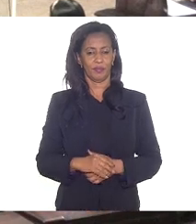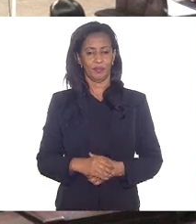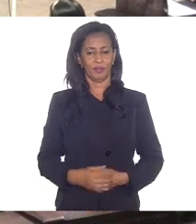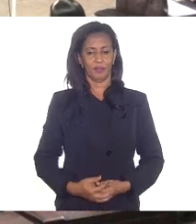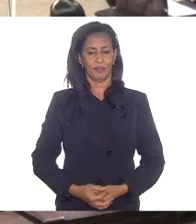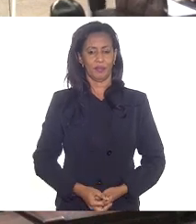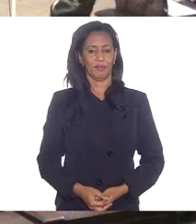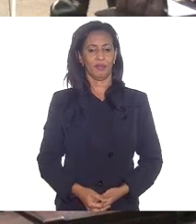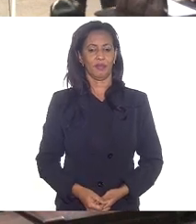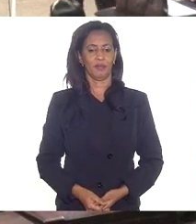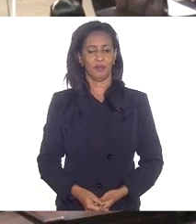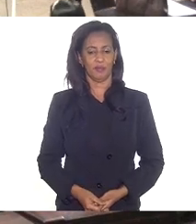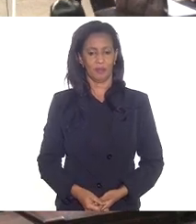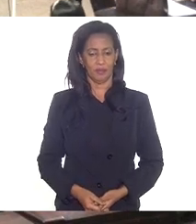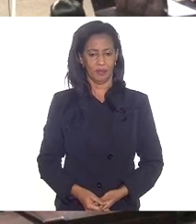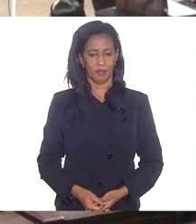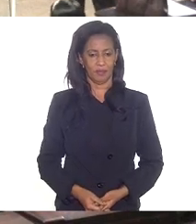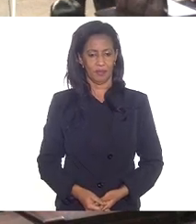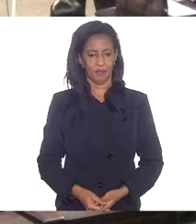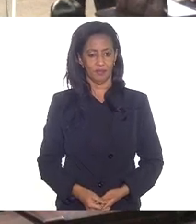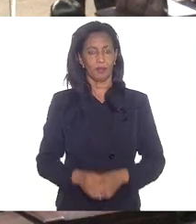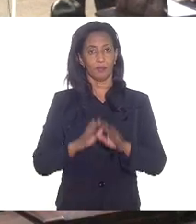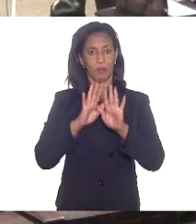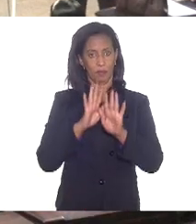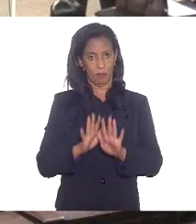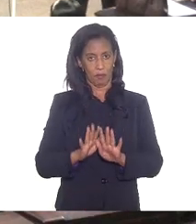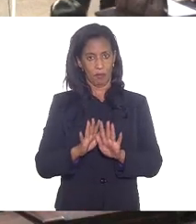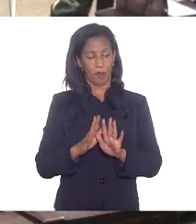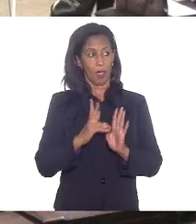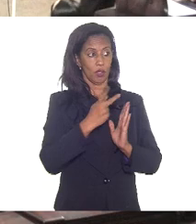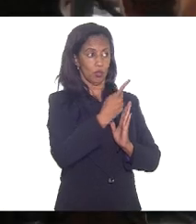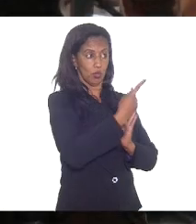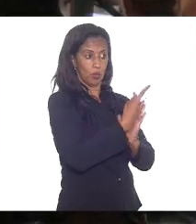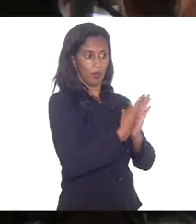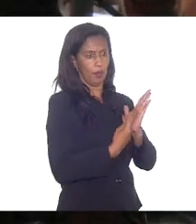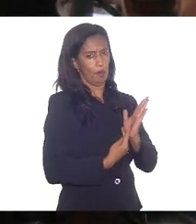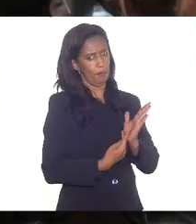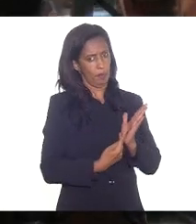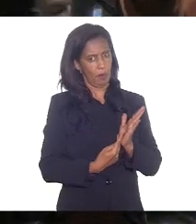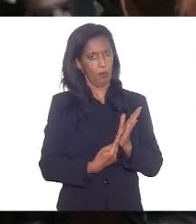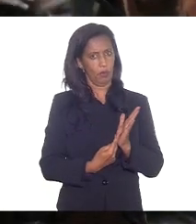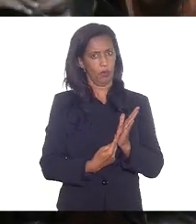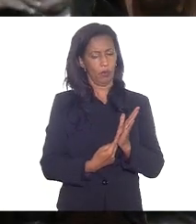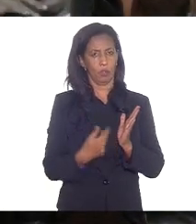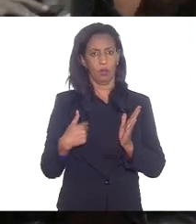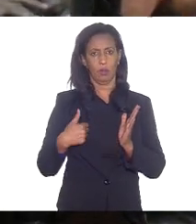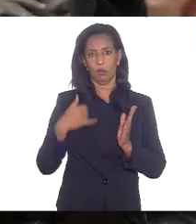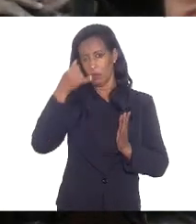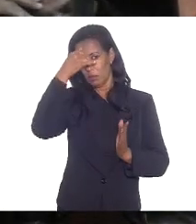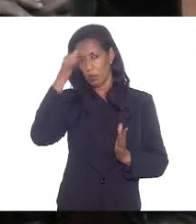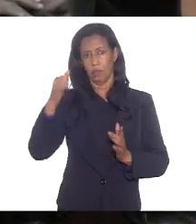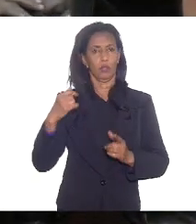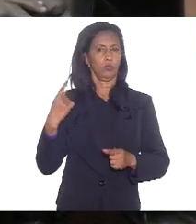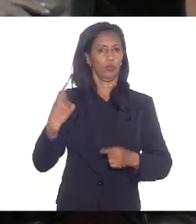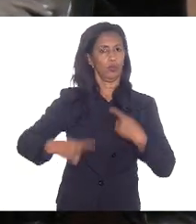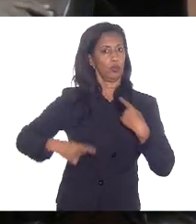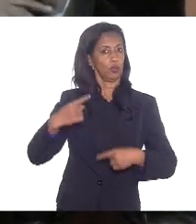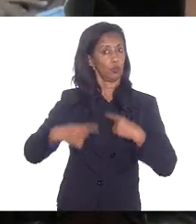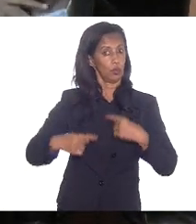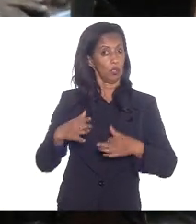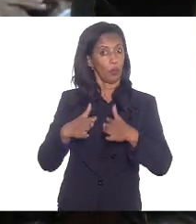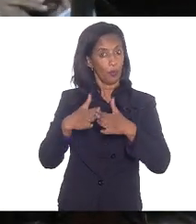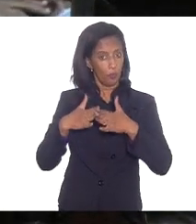deputado, olha só, nós estamos na pauta, nós não vamos entrar aqui em discussão, por